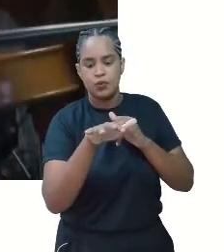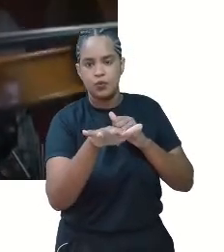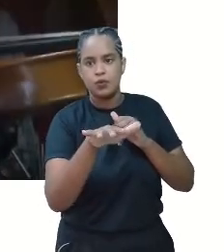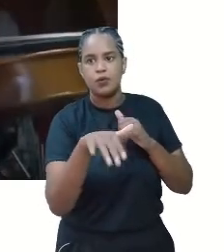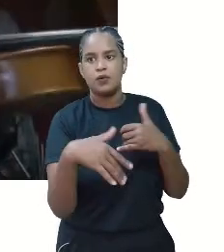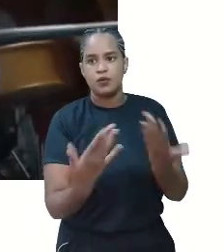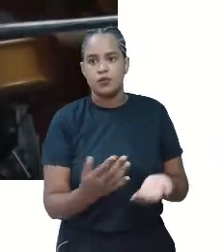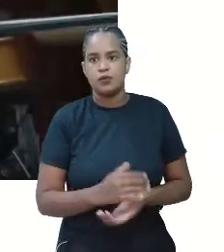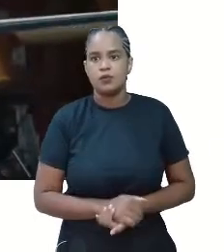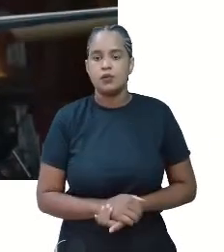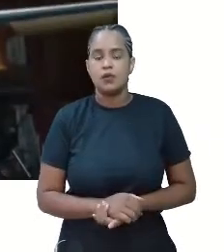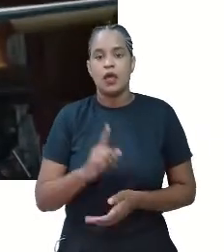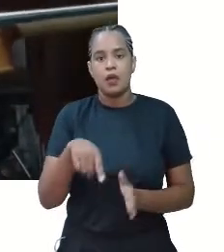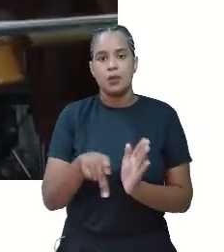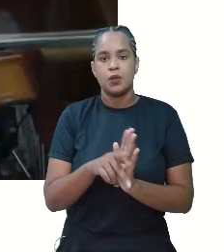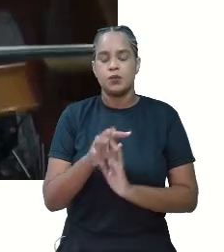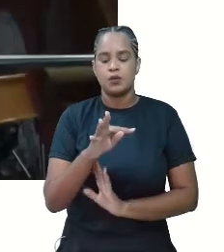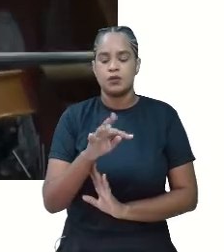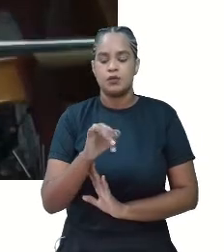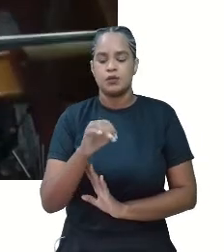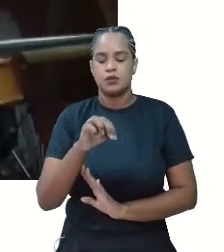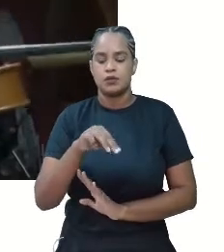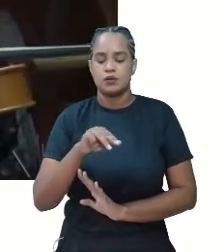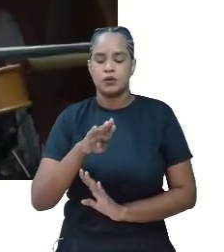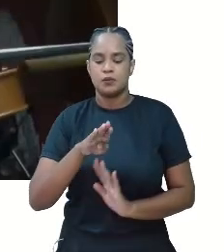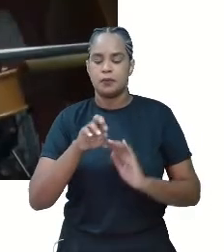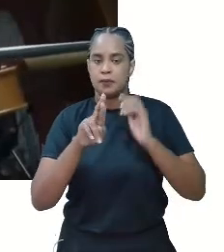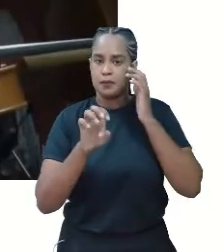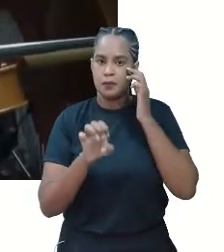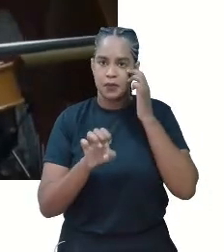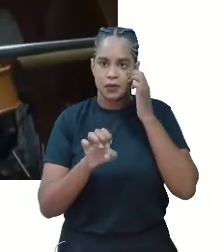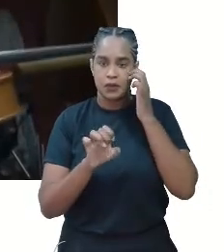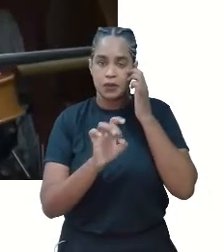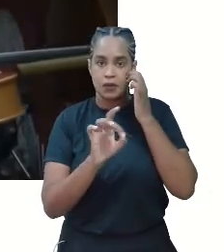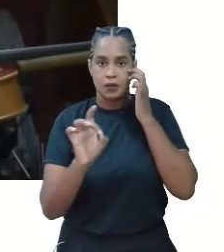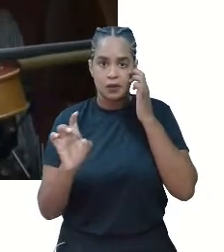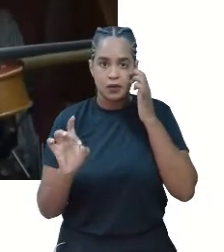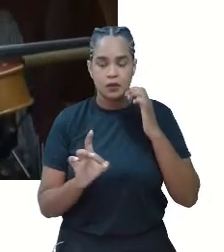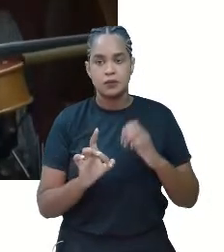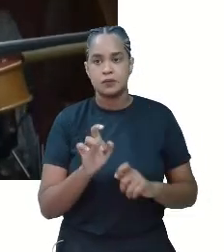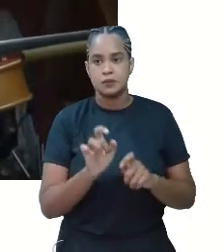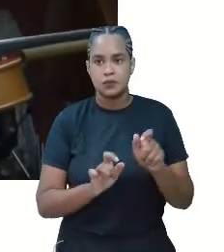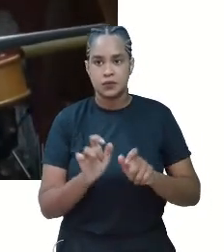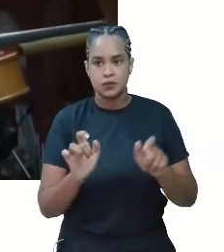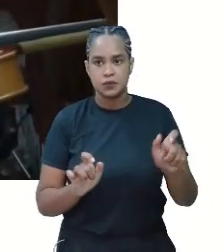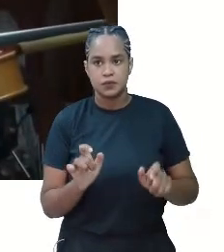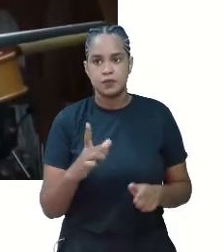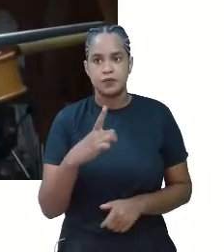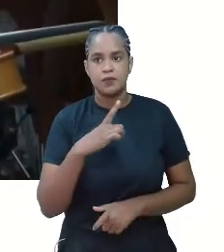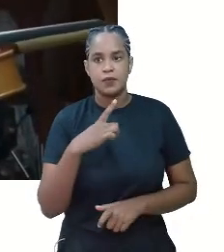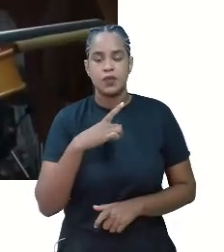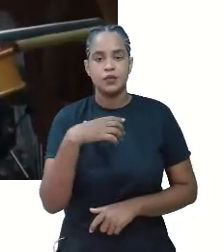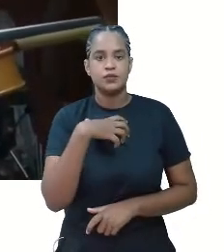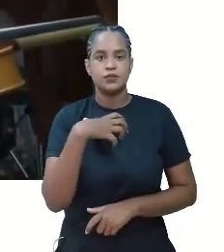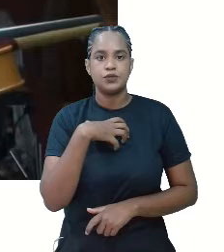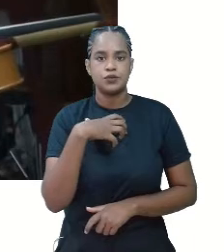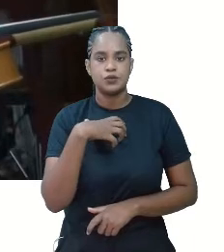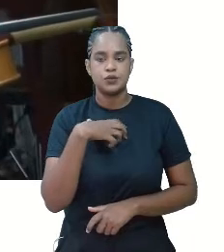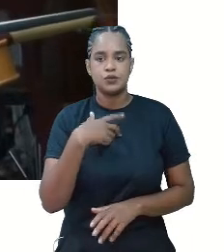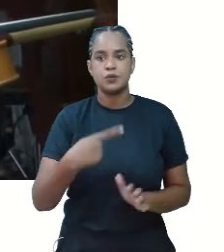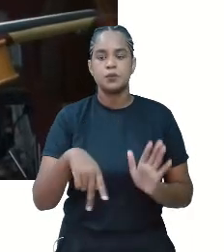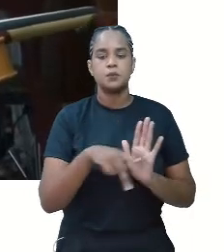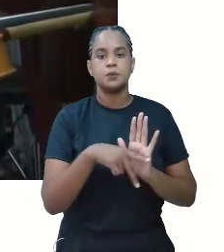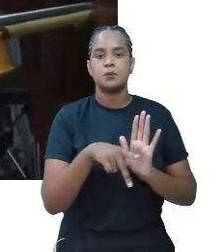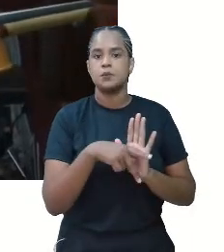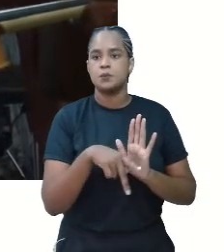timbre. Timbre, o que é que cada pessoa, certo, tem uma maneira e